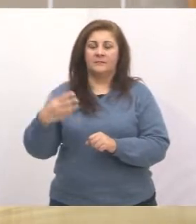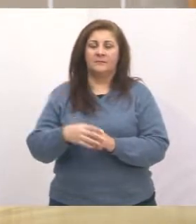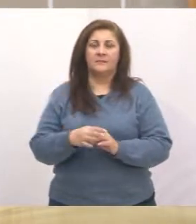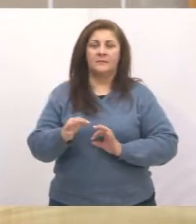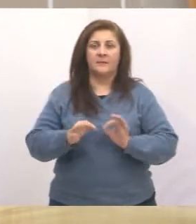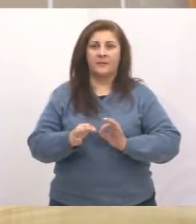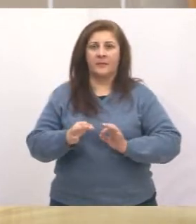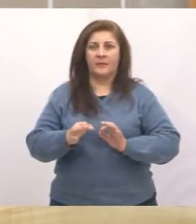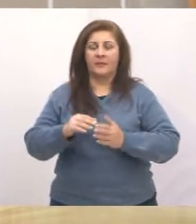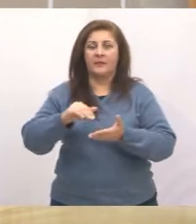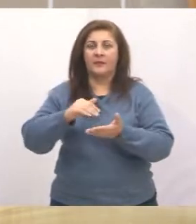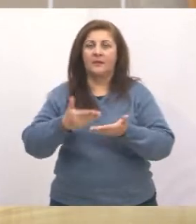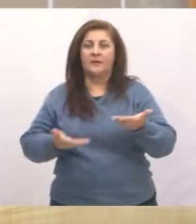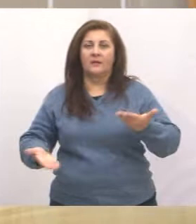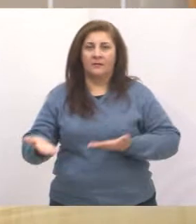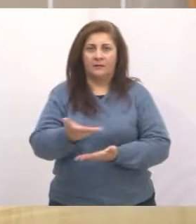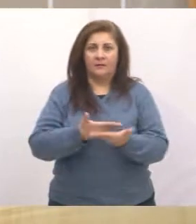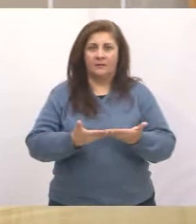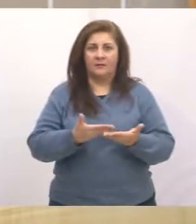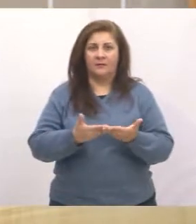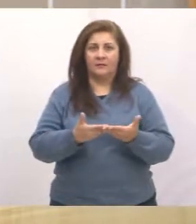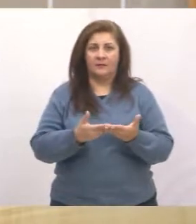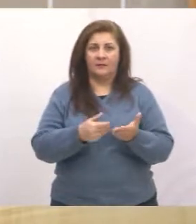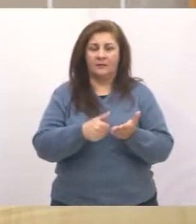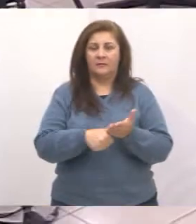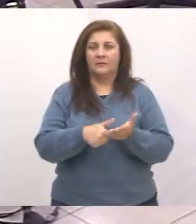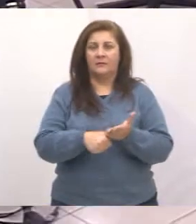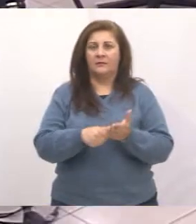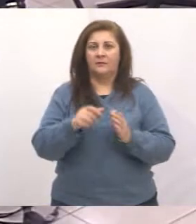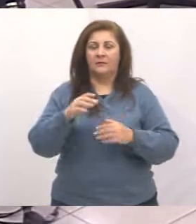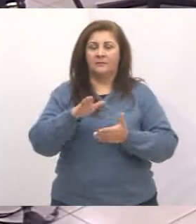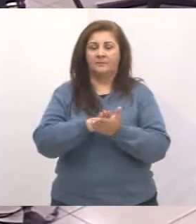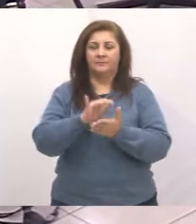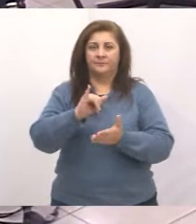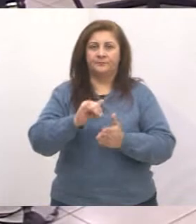Serviço de Regulação de Jacareí.